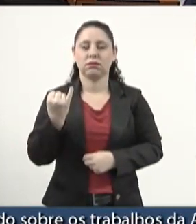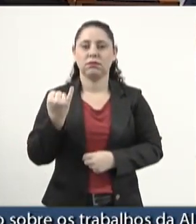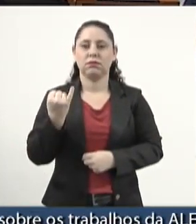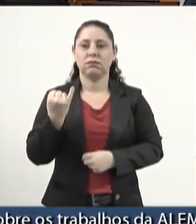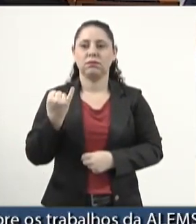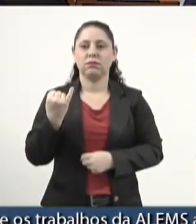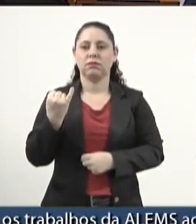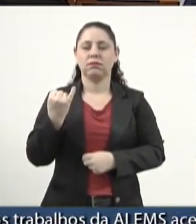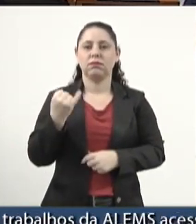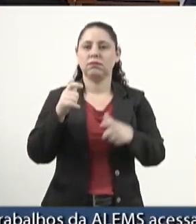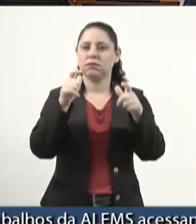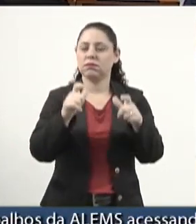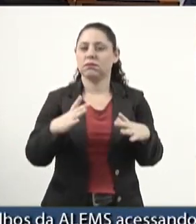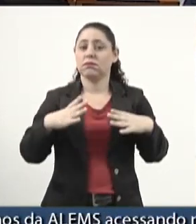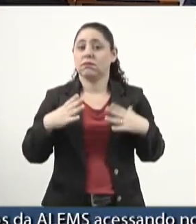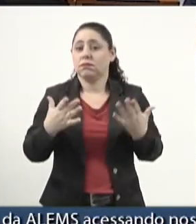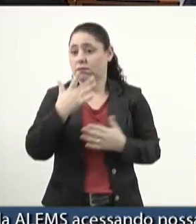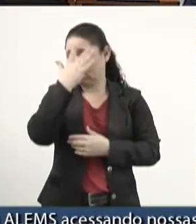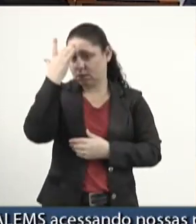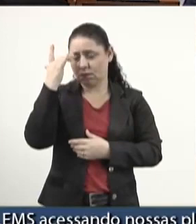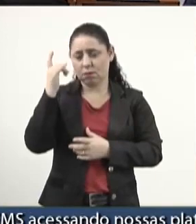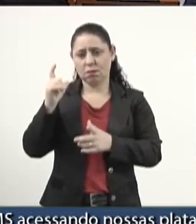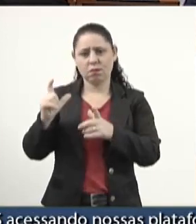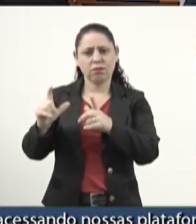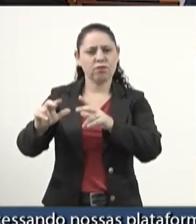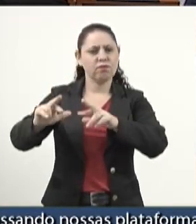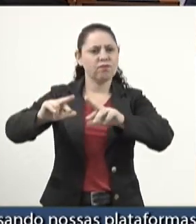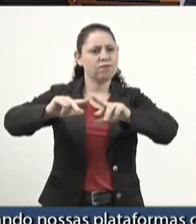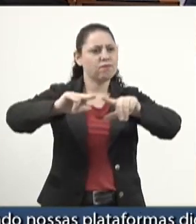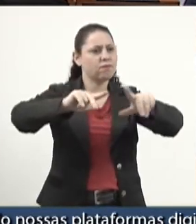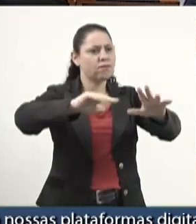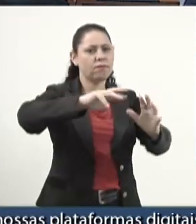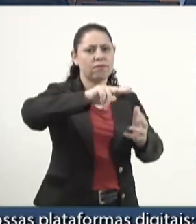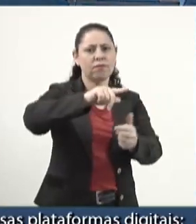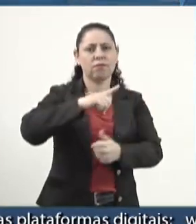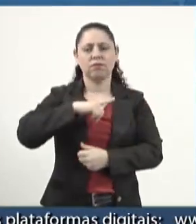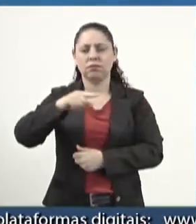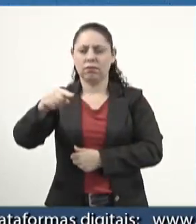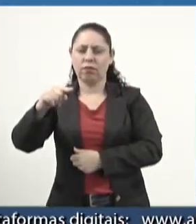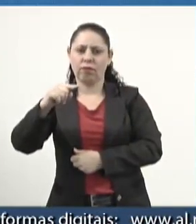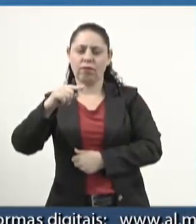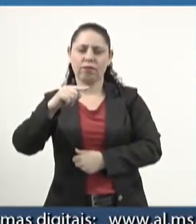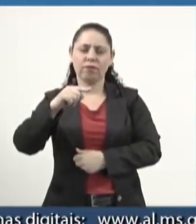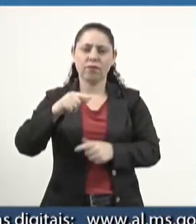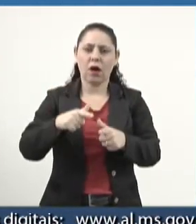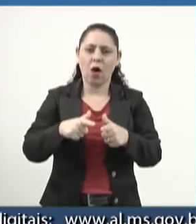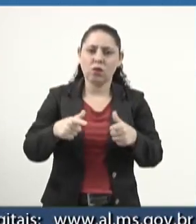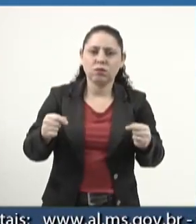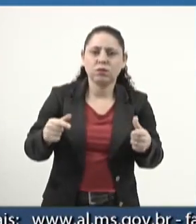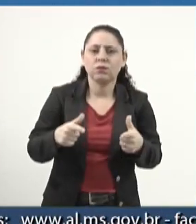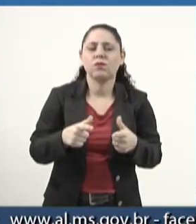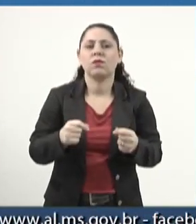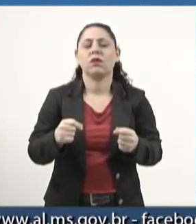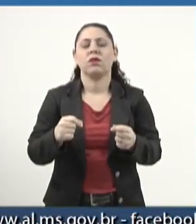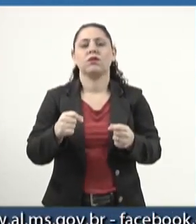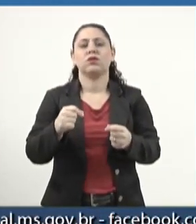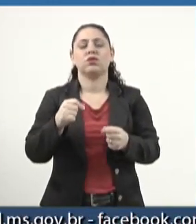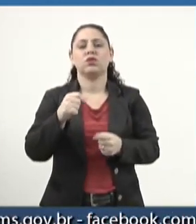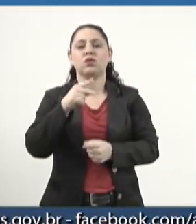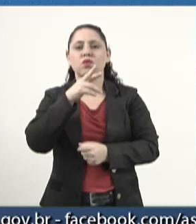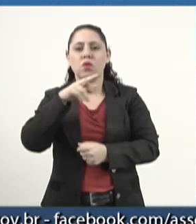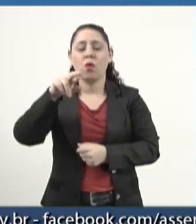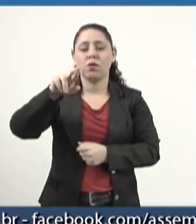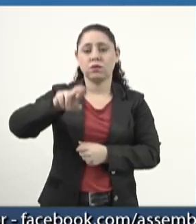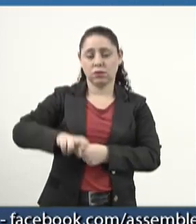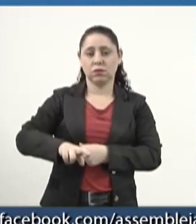num evento com pessoas de vários lugares do mundo. Tinham lá japoneses, russos, da